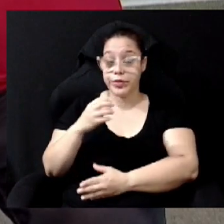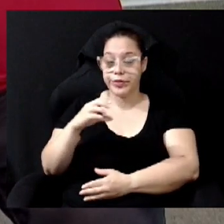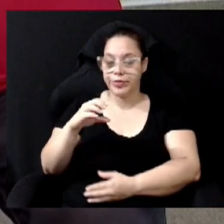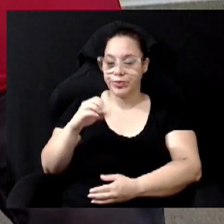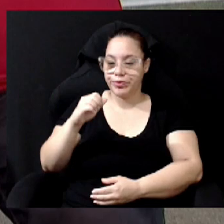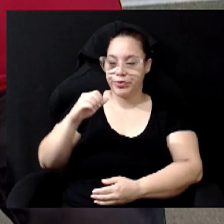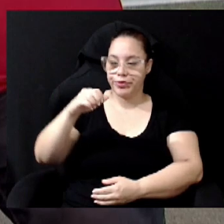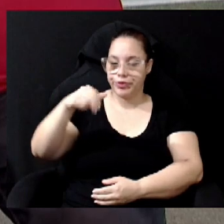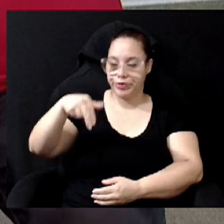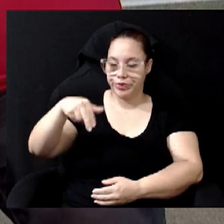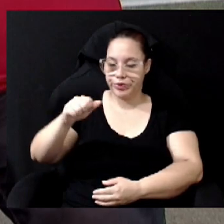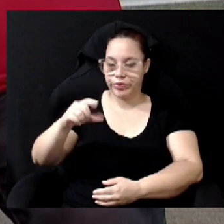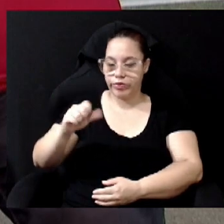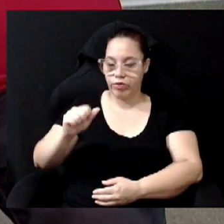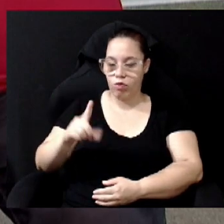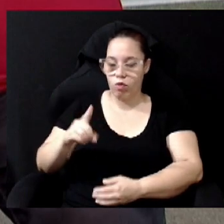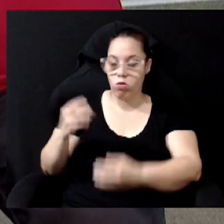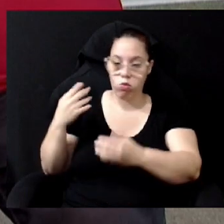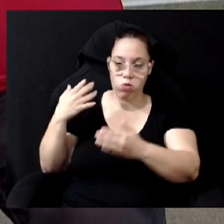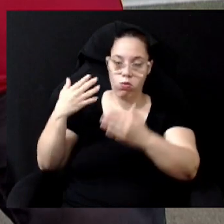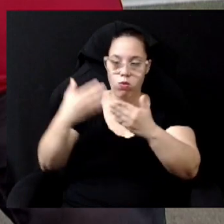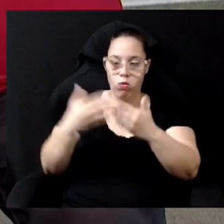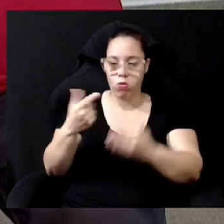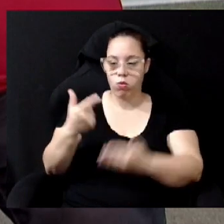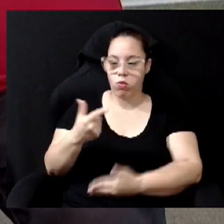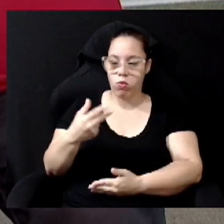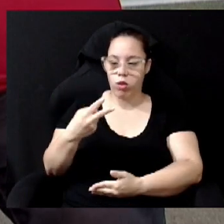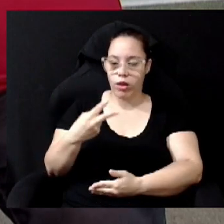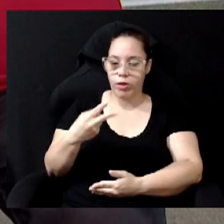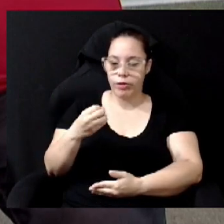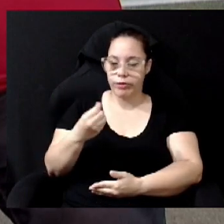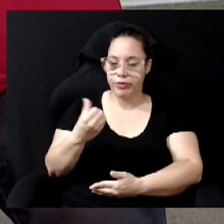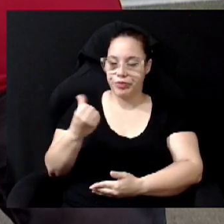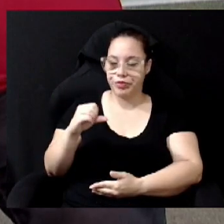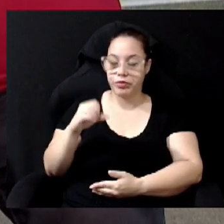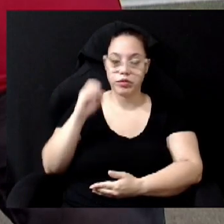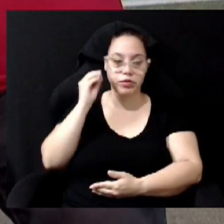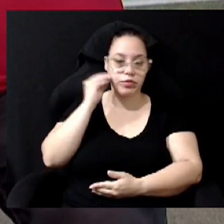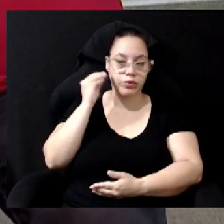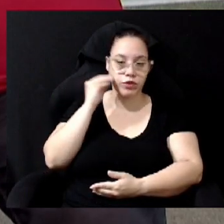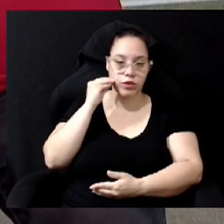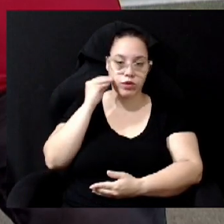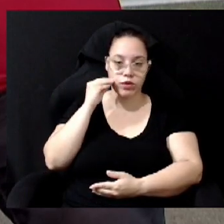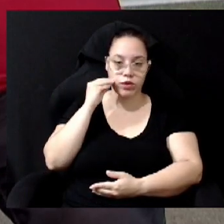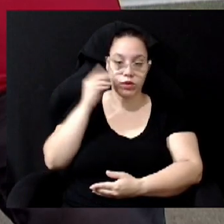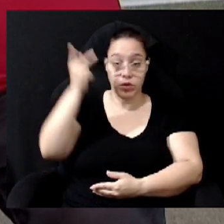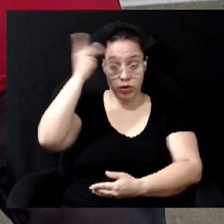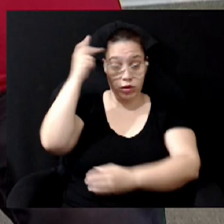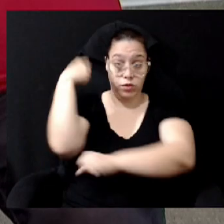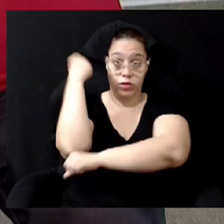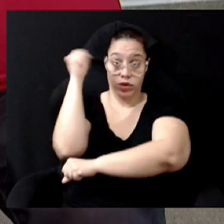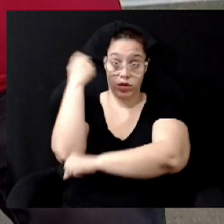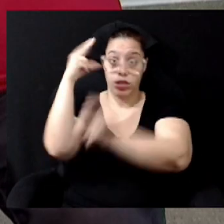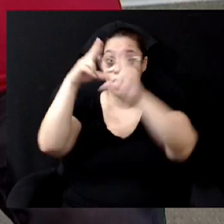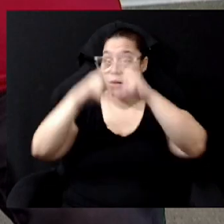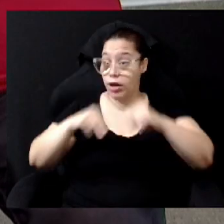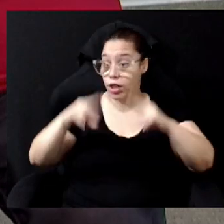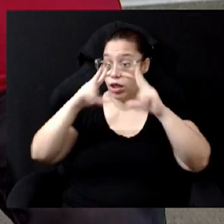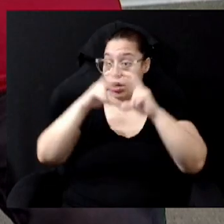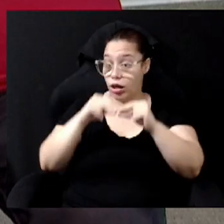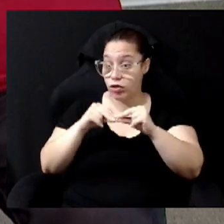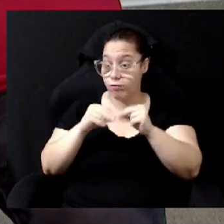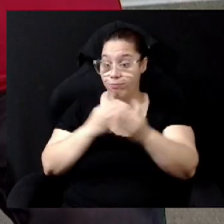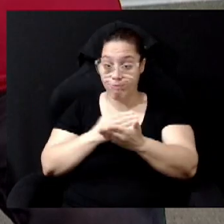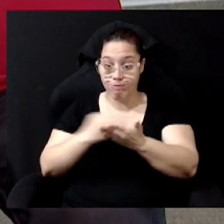para o Brasil em 2010, com uma experiência em São Paulo, no Rio Grande do Sul e em Brasília. E aí a gente começa, então, a disseminar